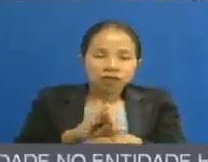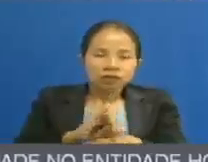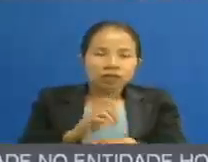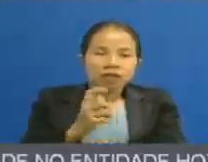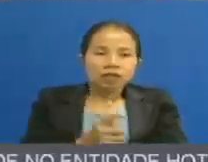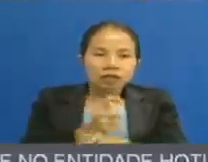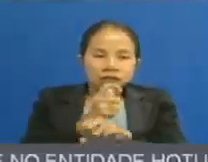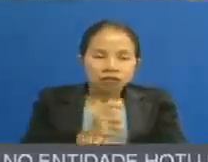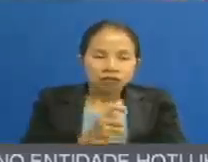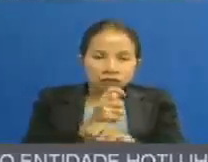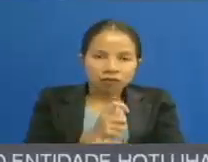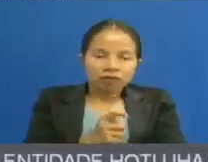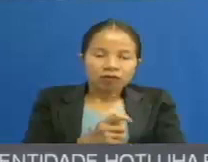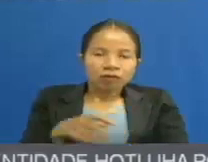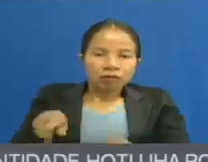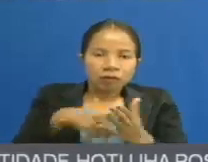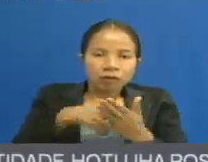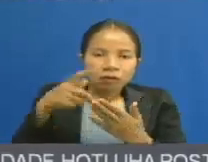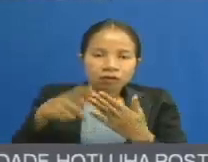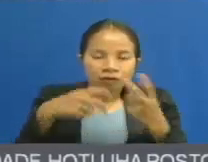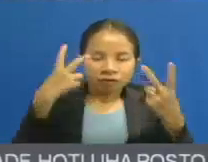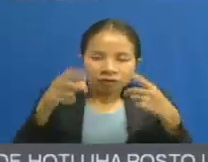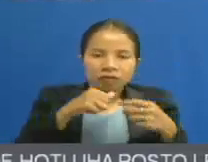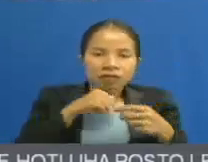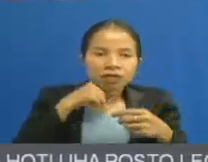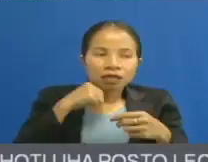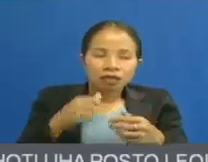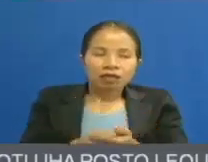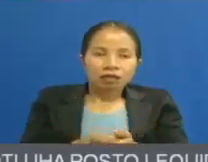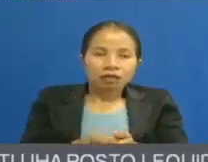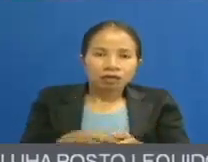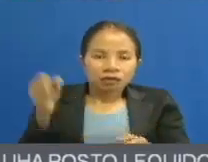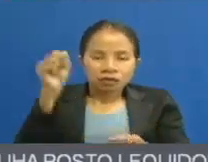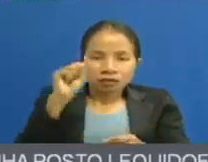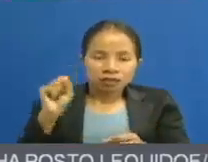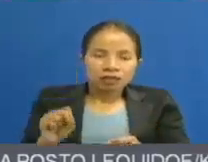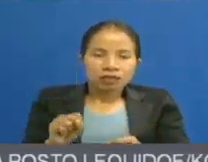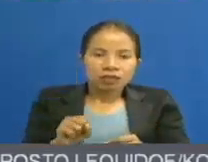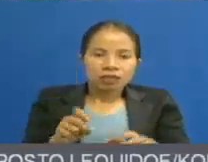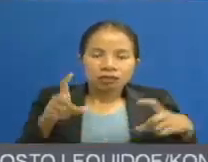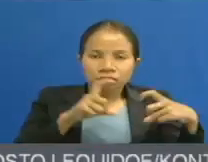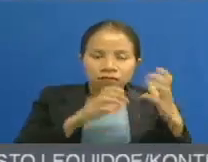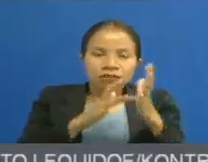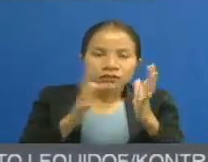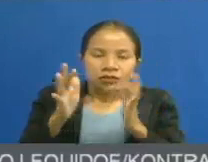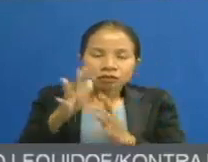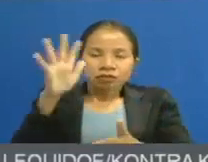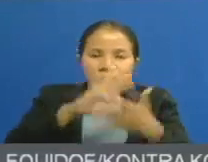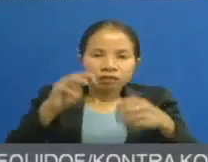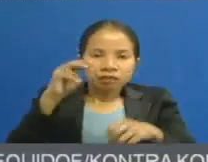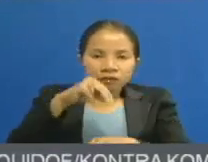Fátima Tauro Priense o programa visita pastoral o Ilha Sagrado Coração de Jesus, onde celebra missa no